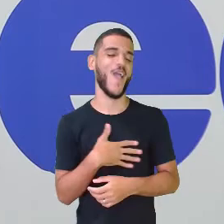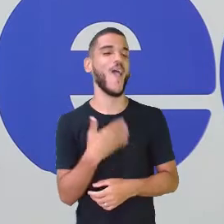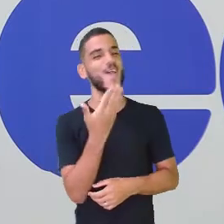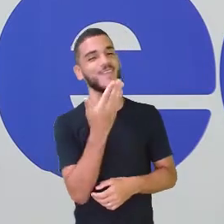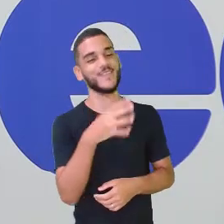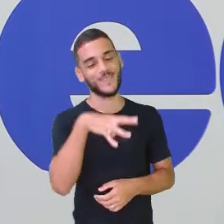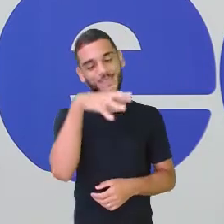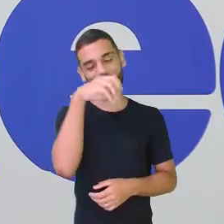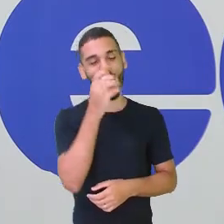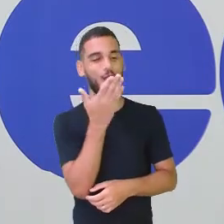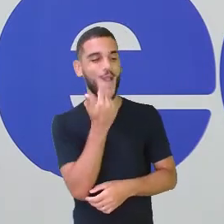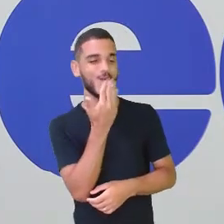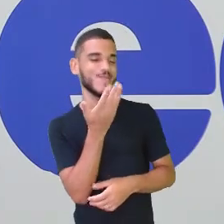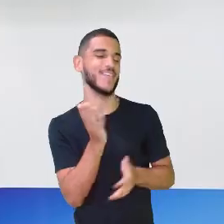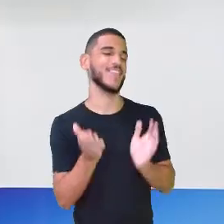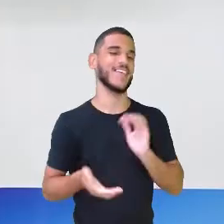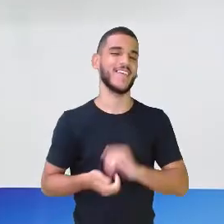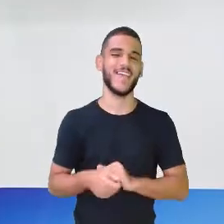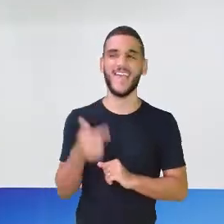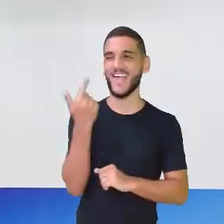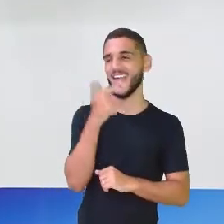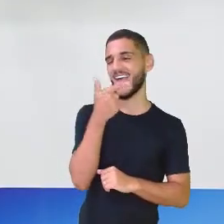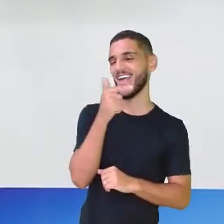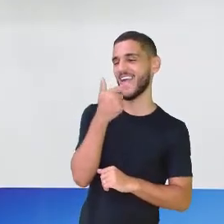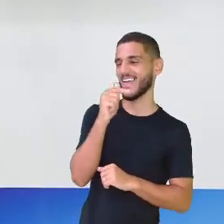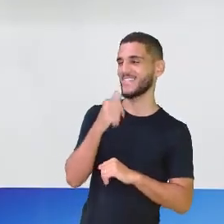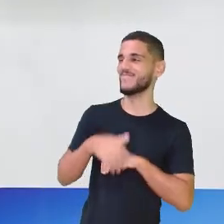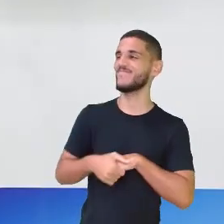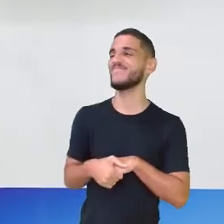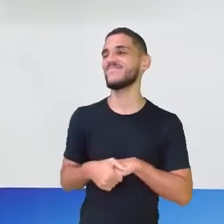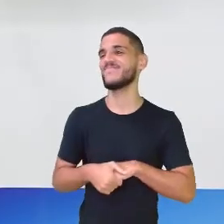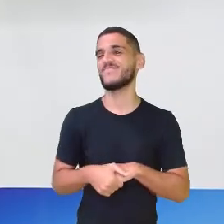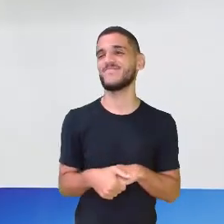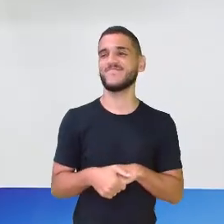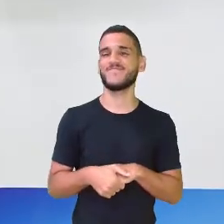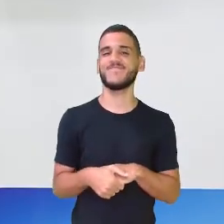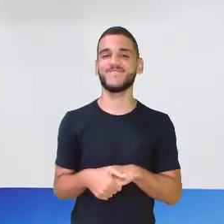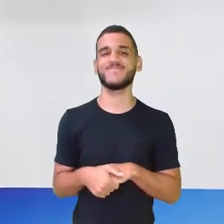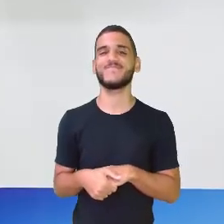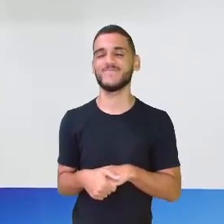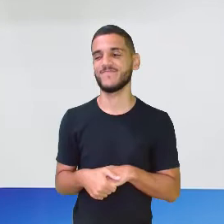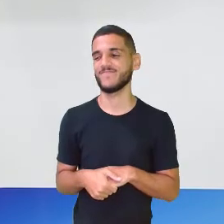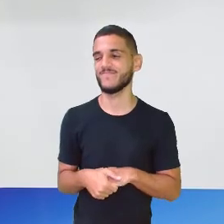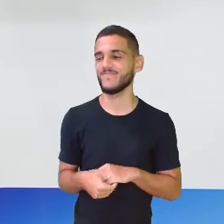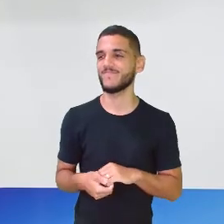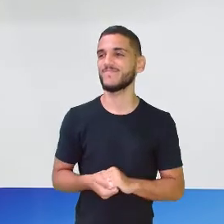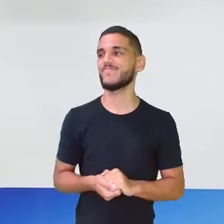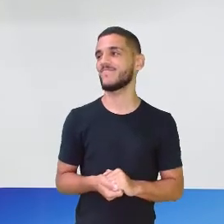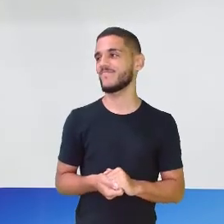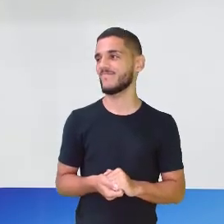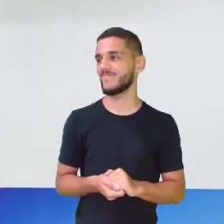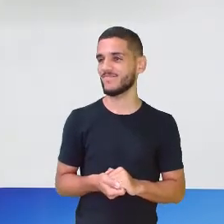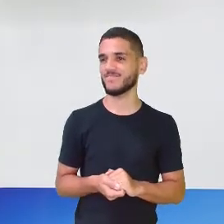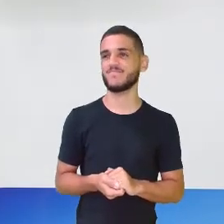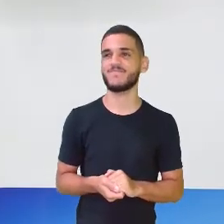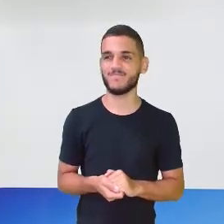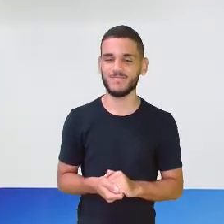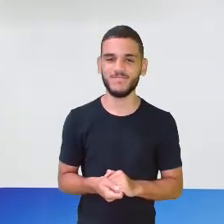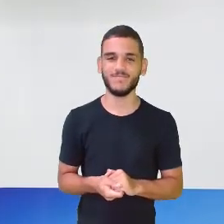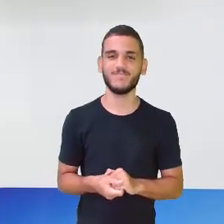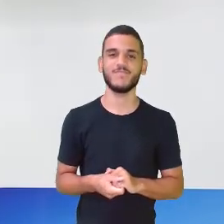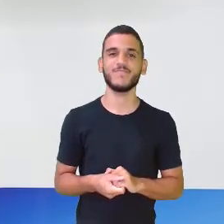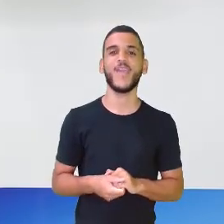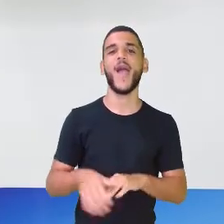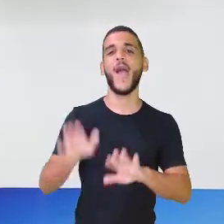Brincadeiras à parte. E a minha produção tá ali, ó, concordando, que gostam com cheirinho de comida.